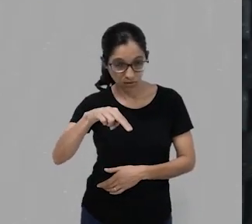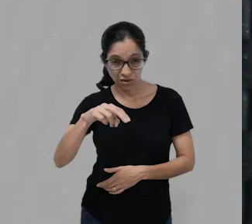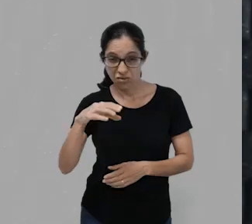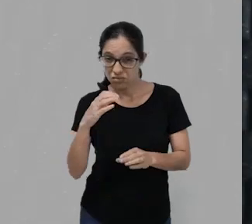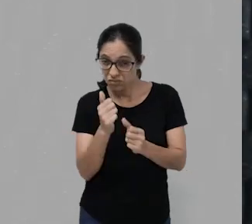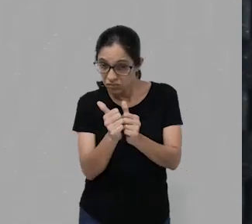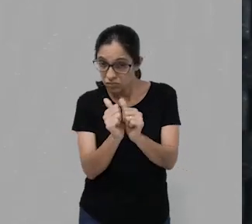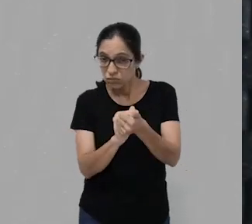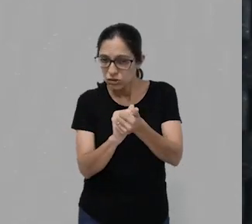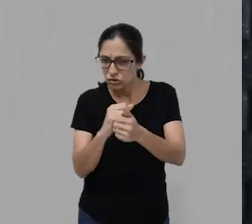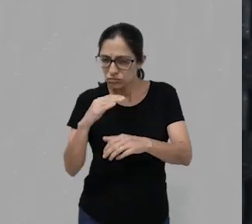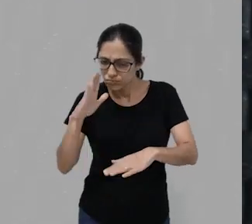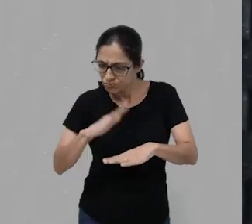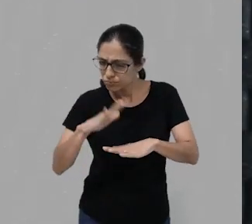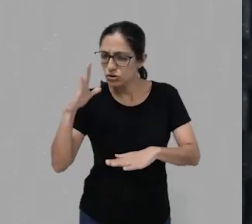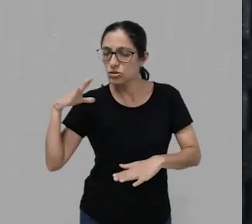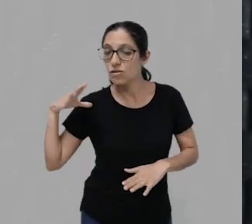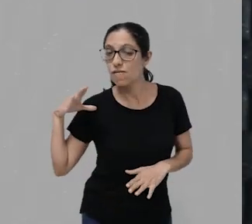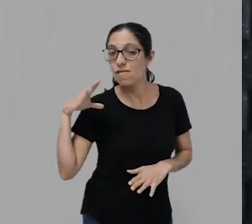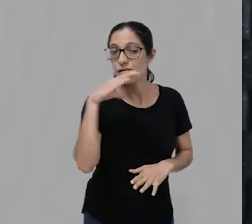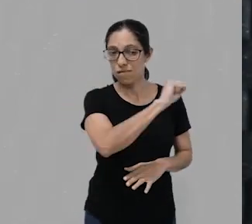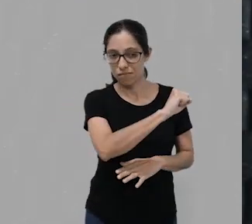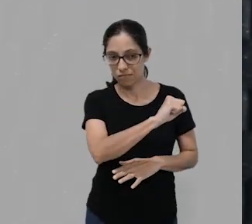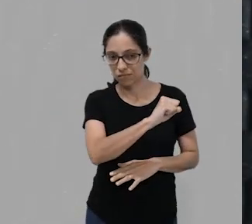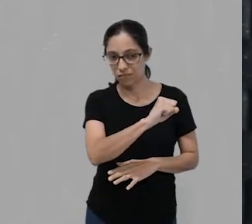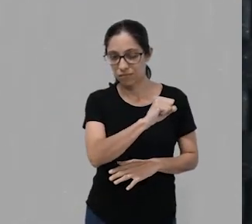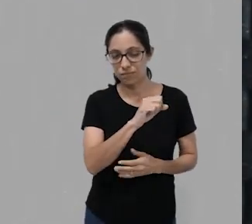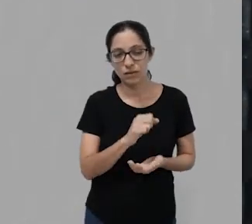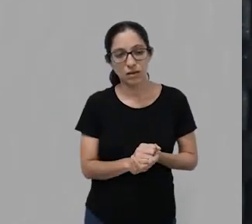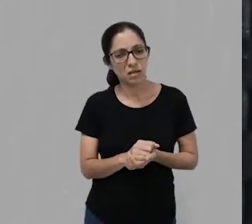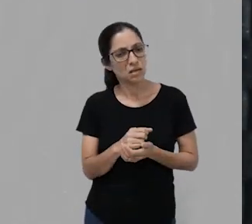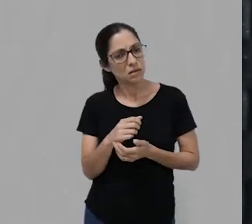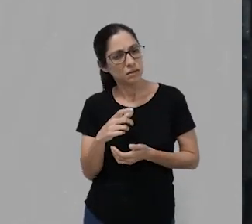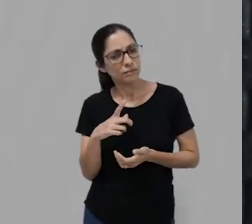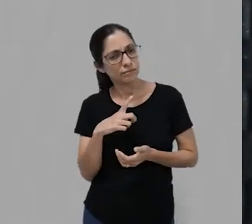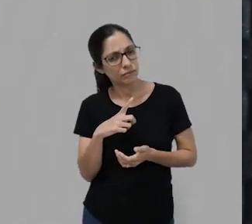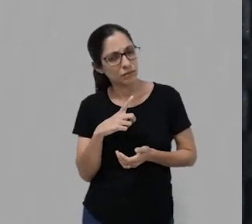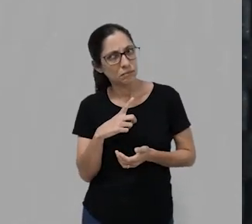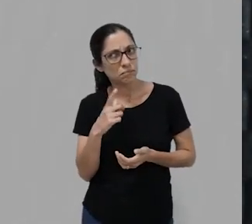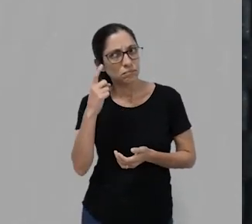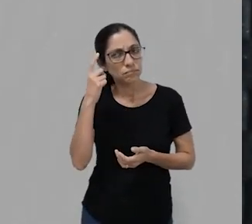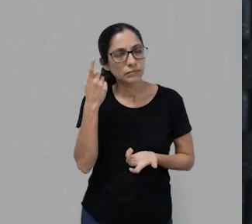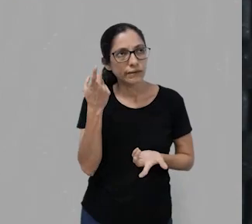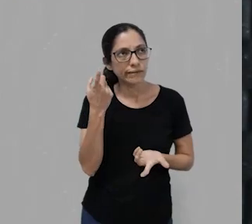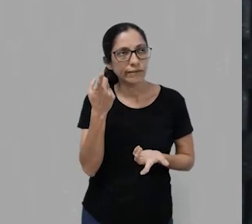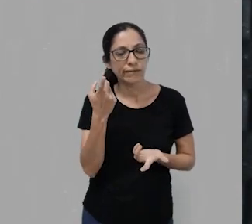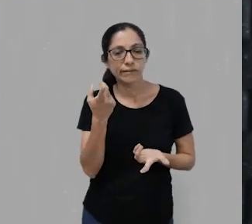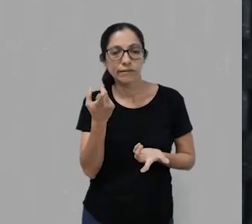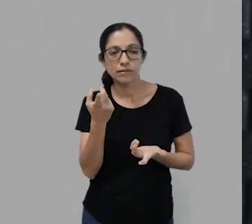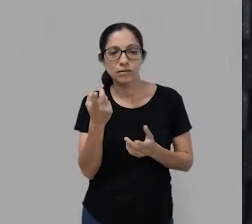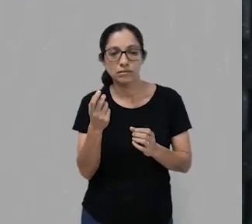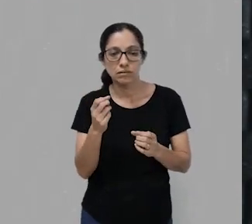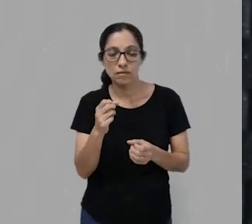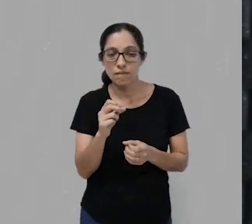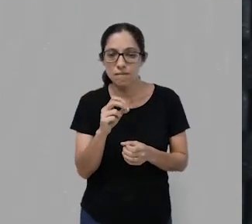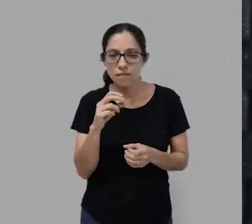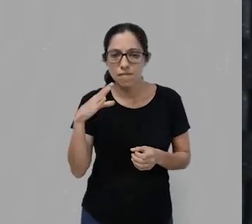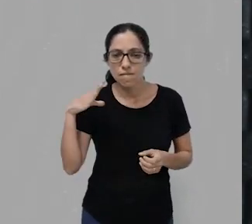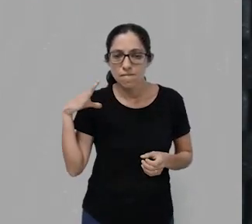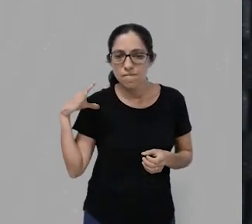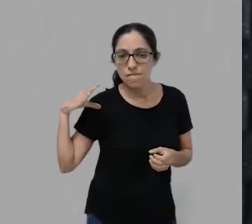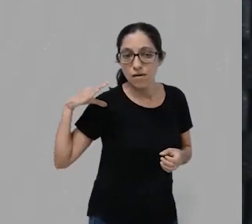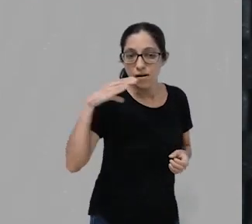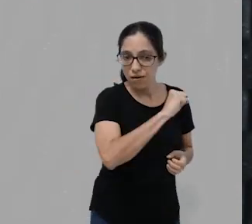alguns relatos que essa peteca atinge até 400 km por hora numa partida. Olha a velocidade que essa volante